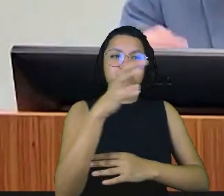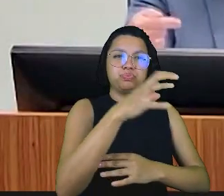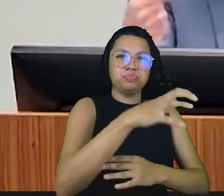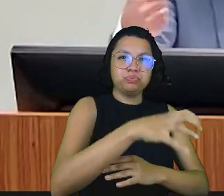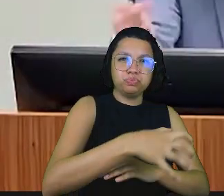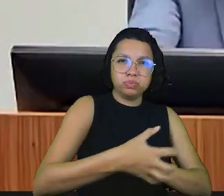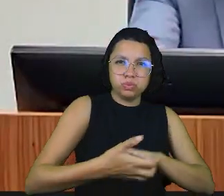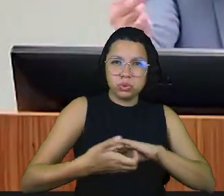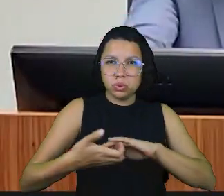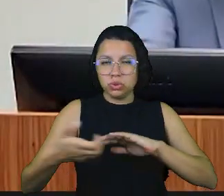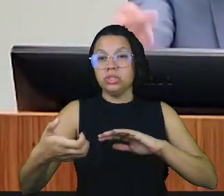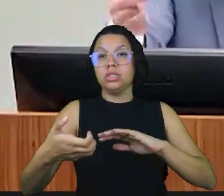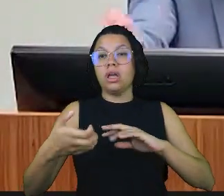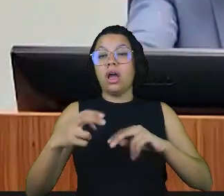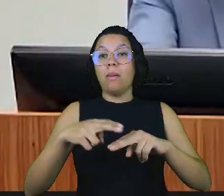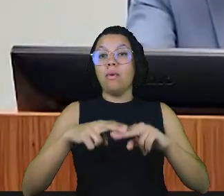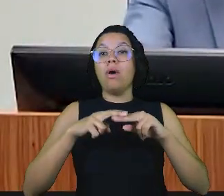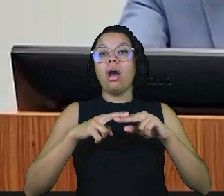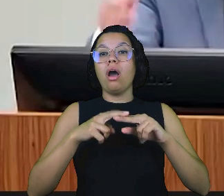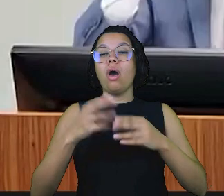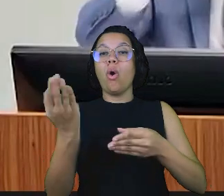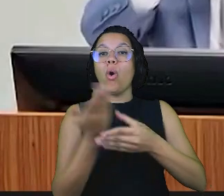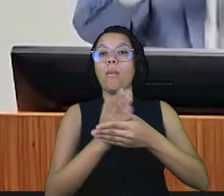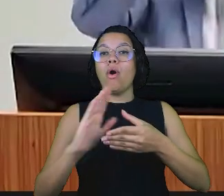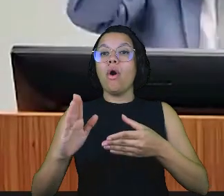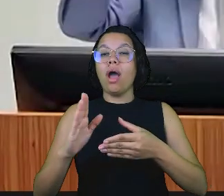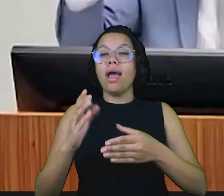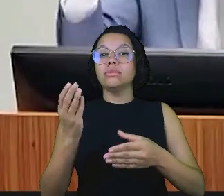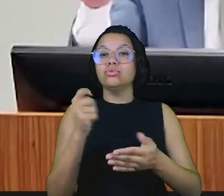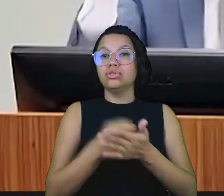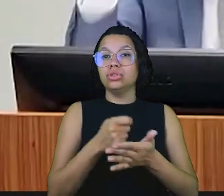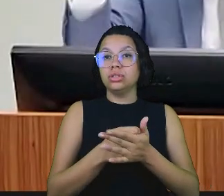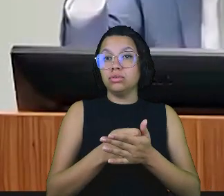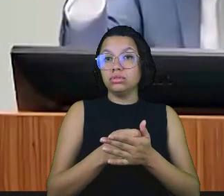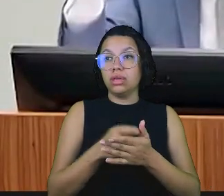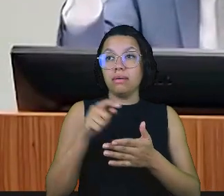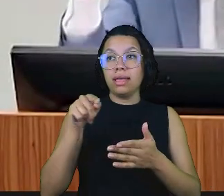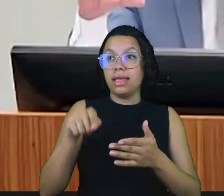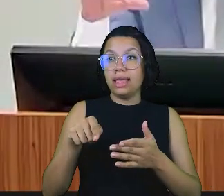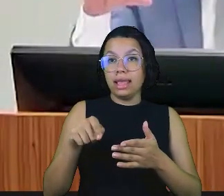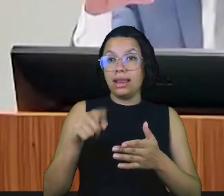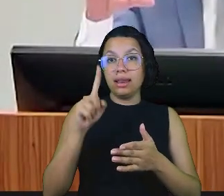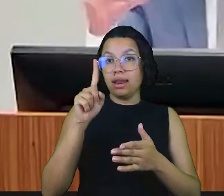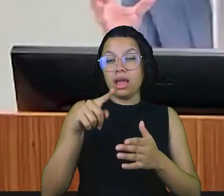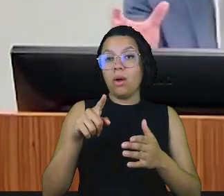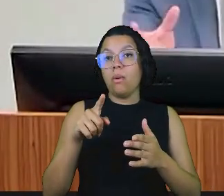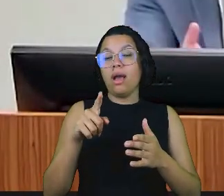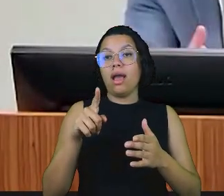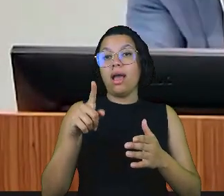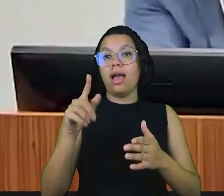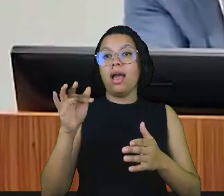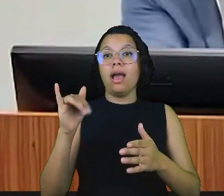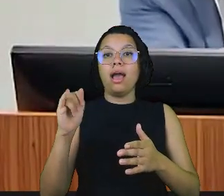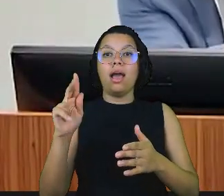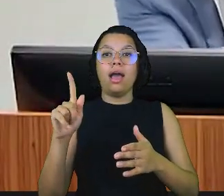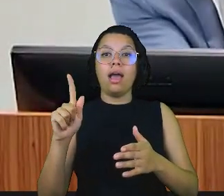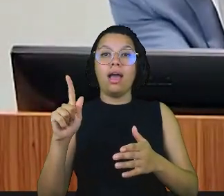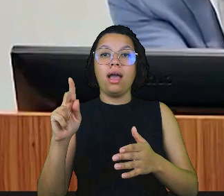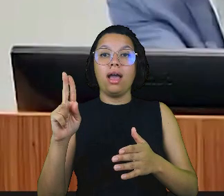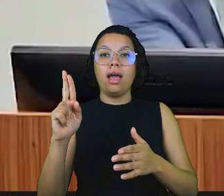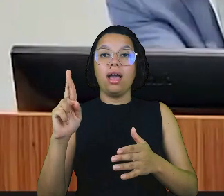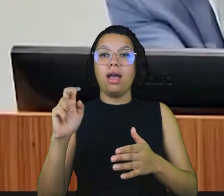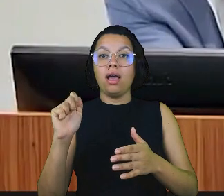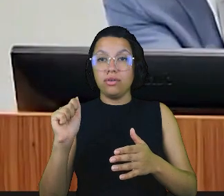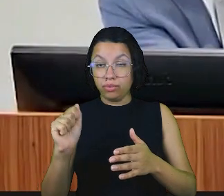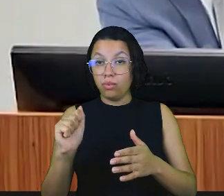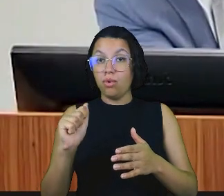execução onde ele não figura. É como se o patrimônio dele se amalgamasse ao